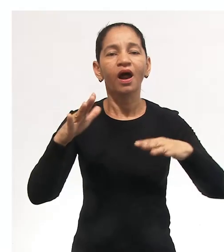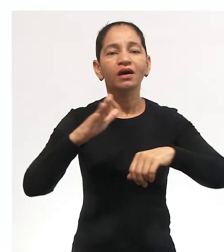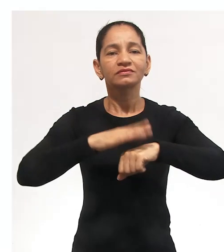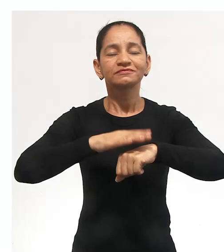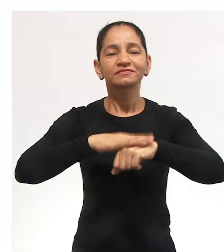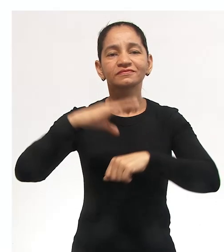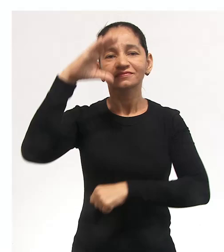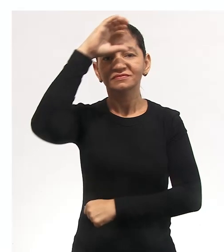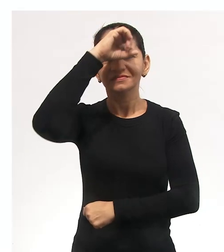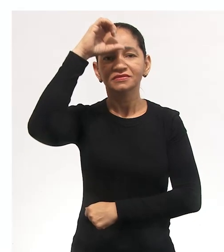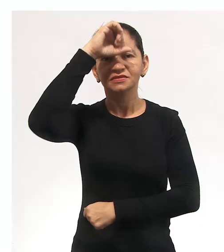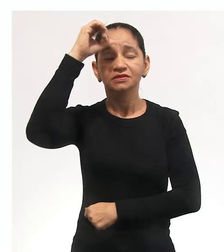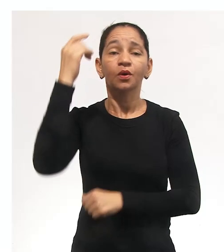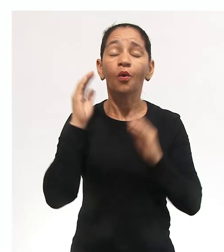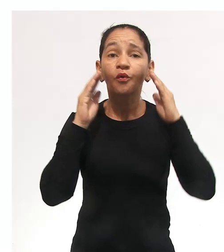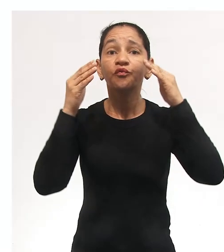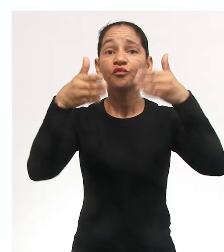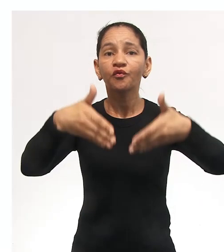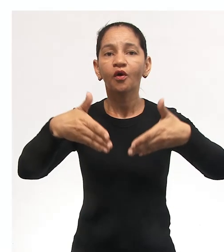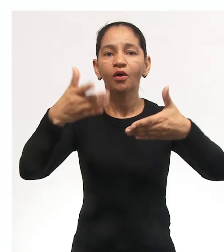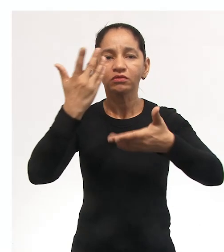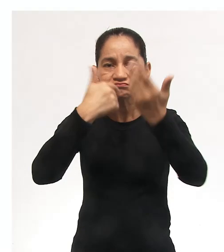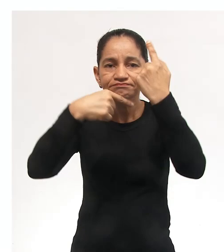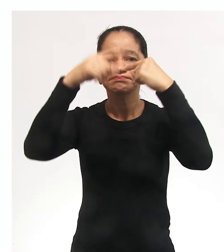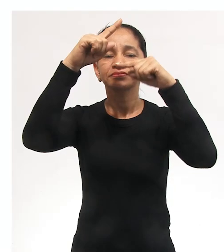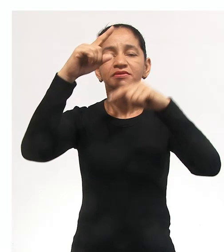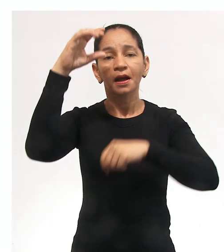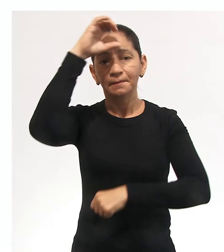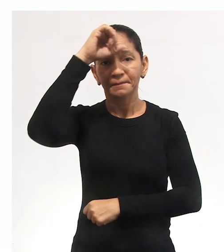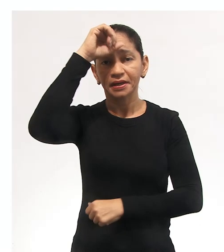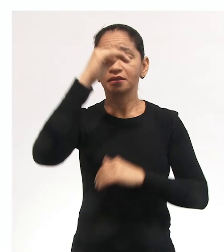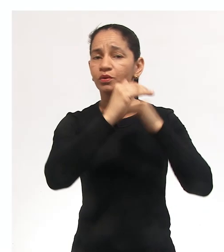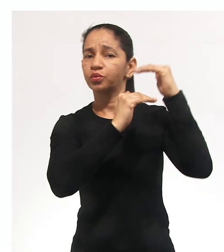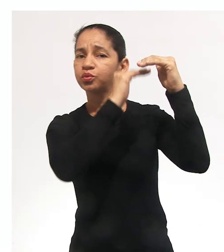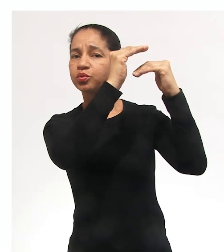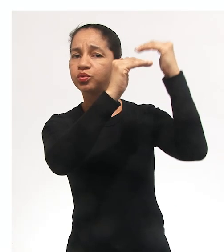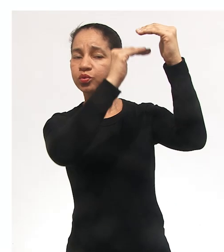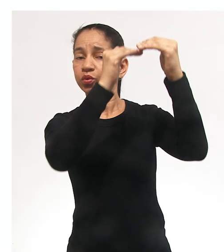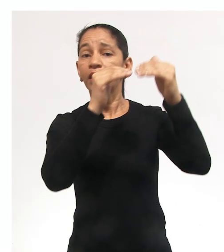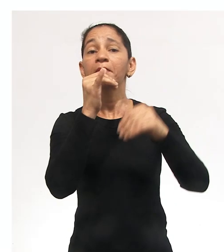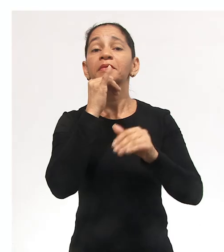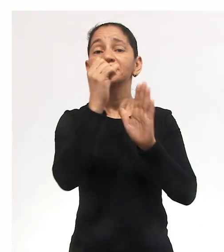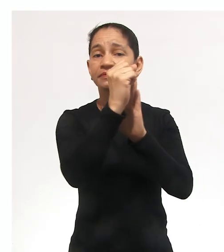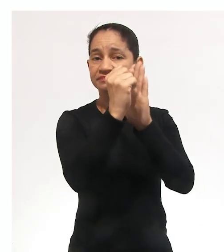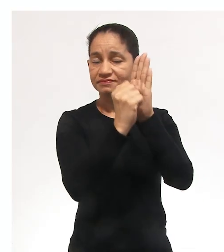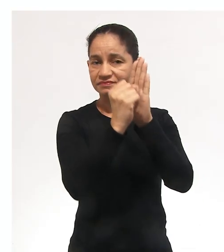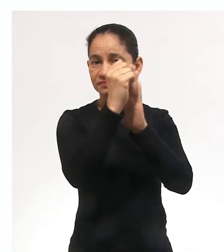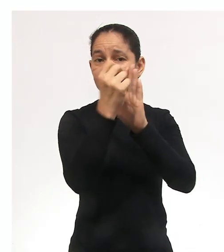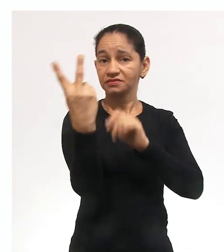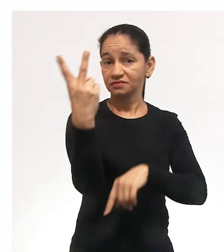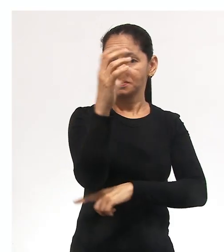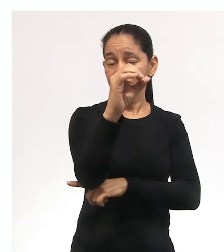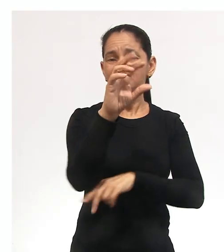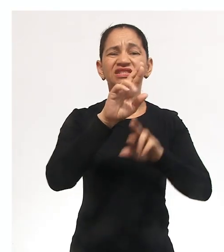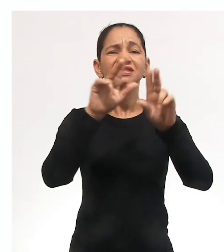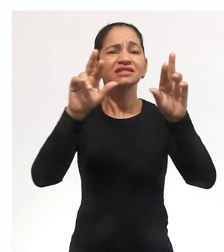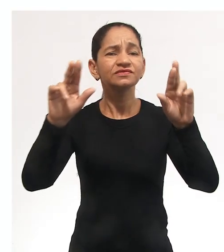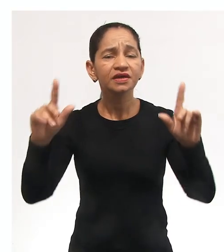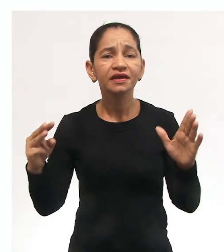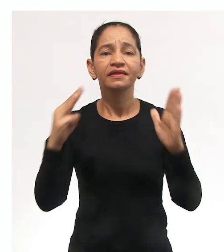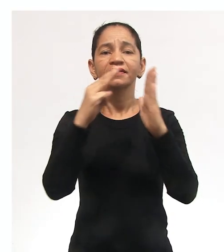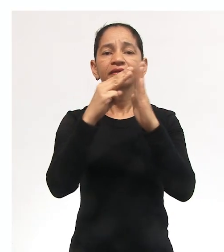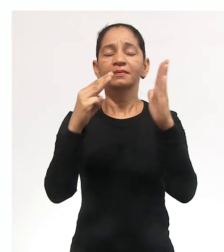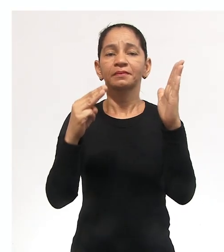no desenvolvimento da criança. Século XX, diversificação dos métodos,